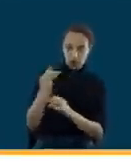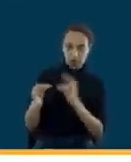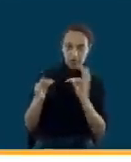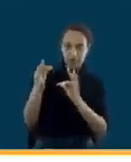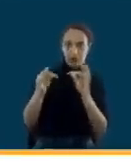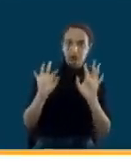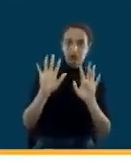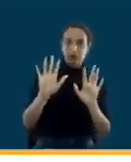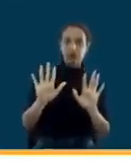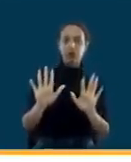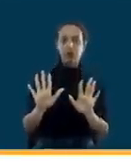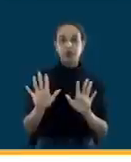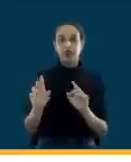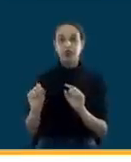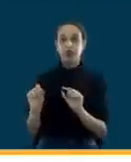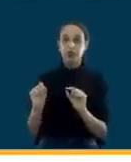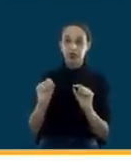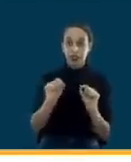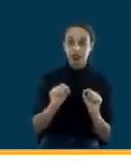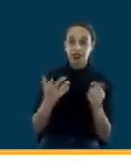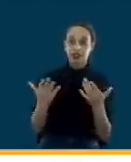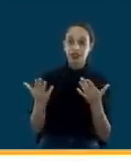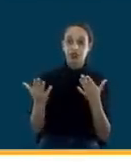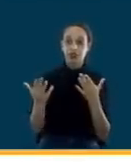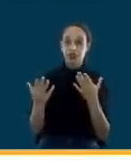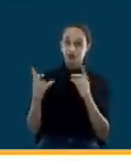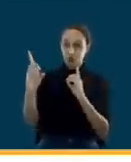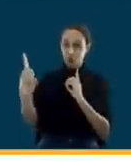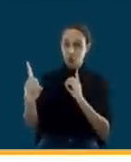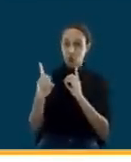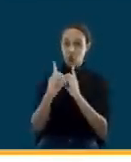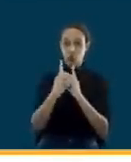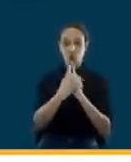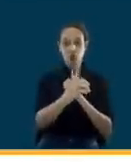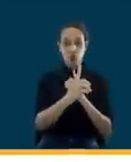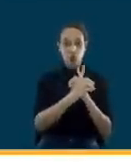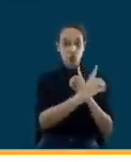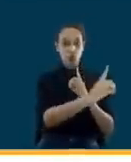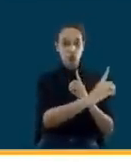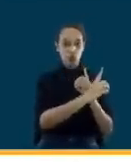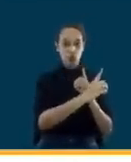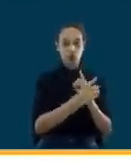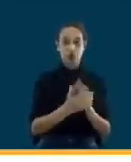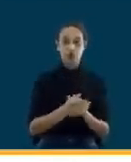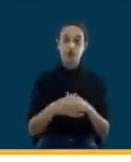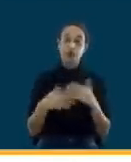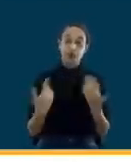são essas formas de aproximação, né? Inclusive, considero